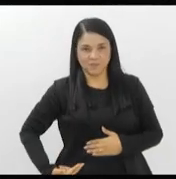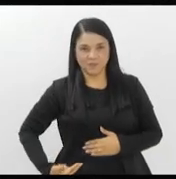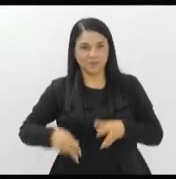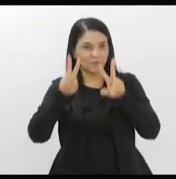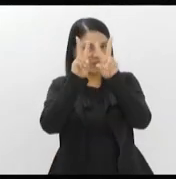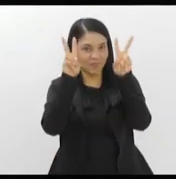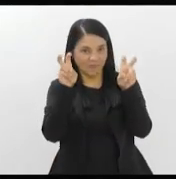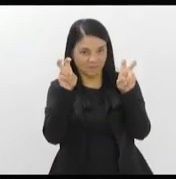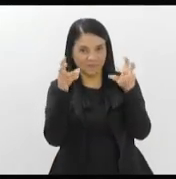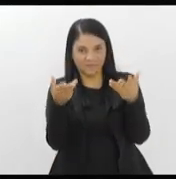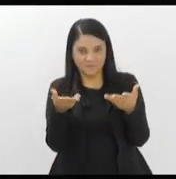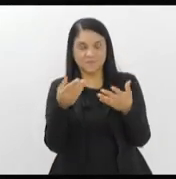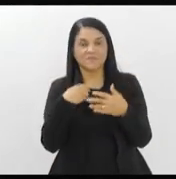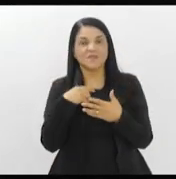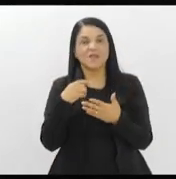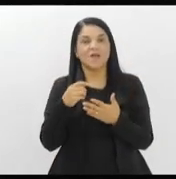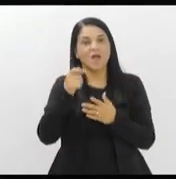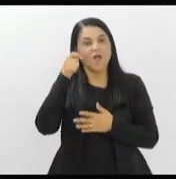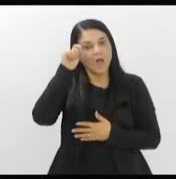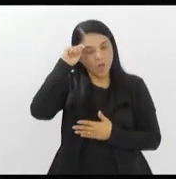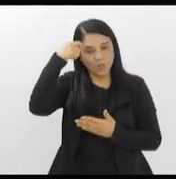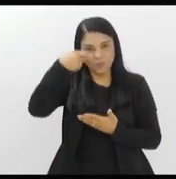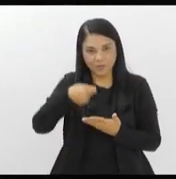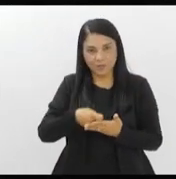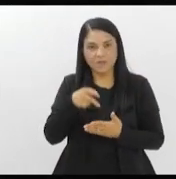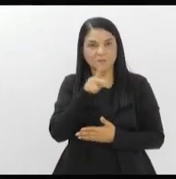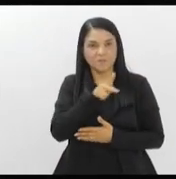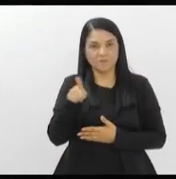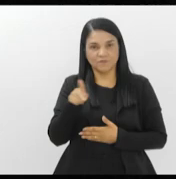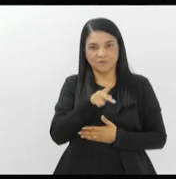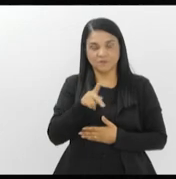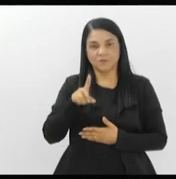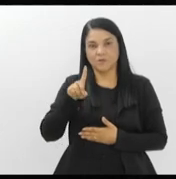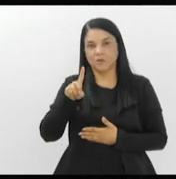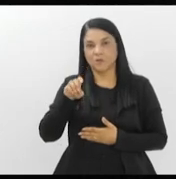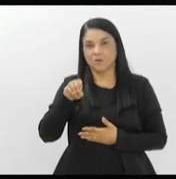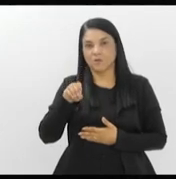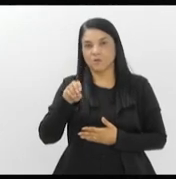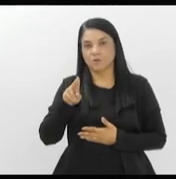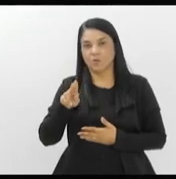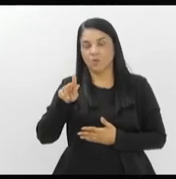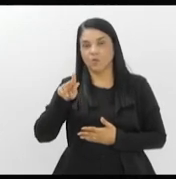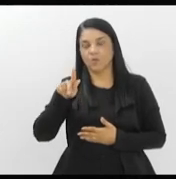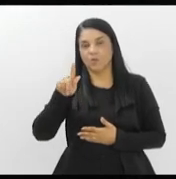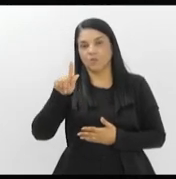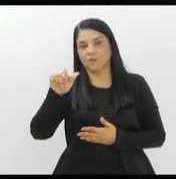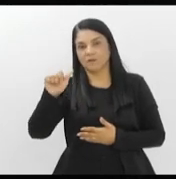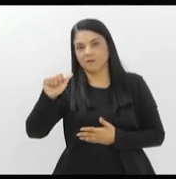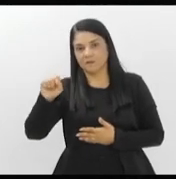de autoria do professor Douglas Libório,